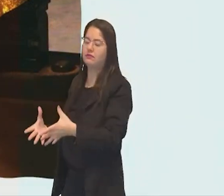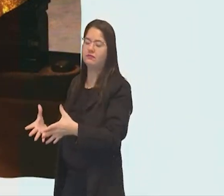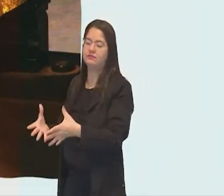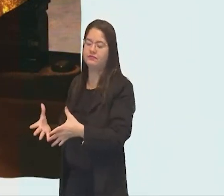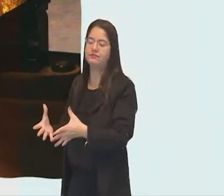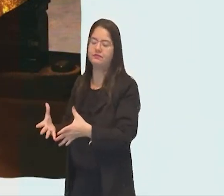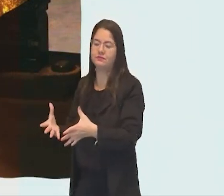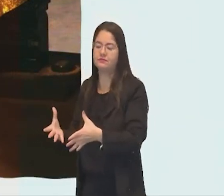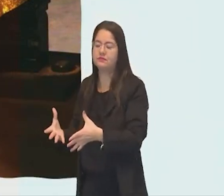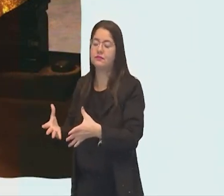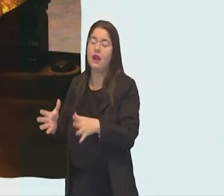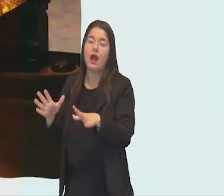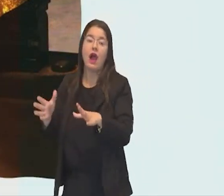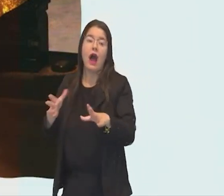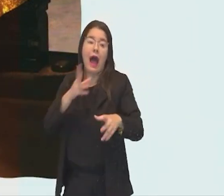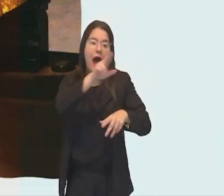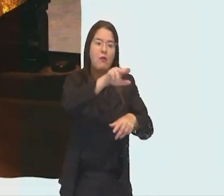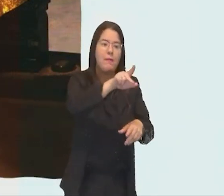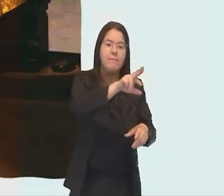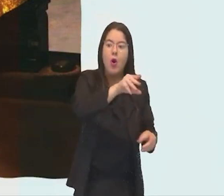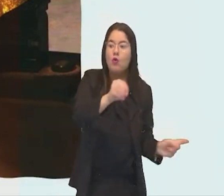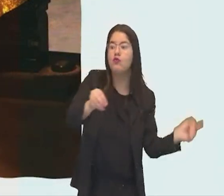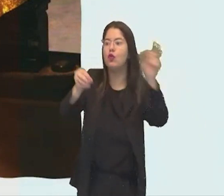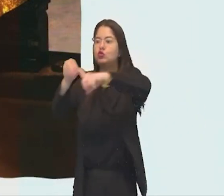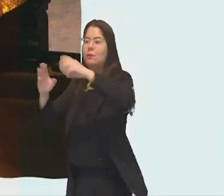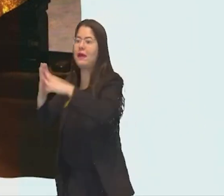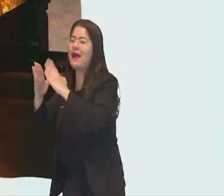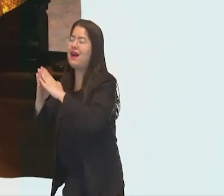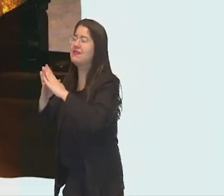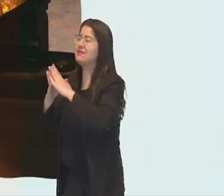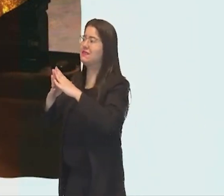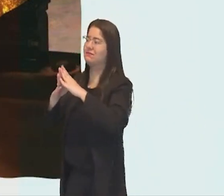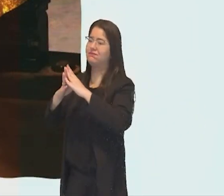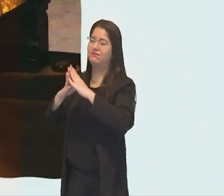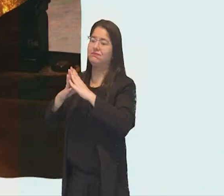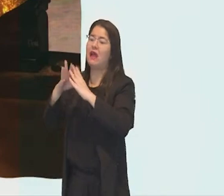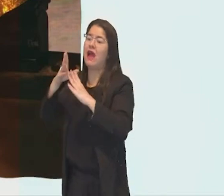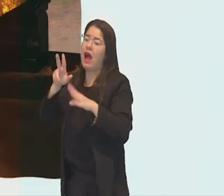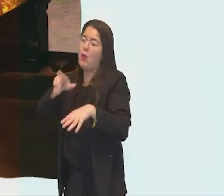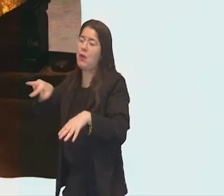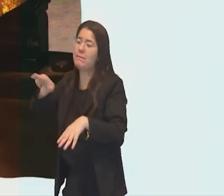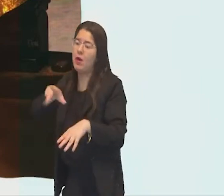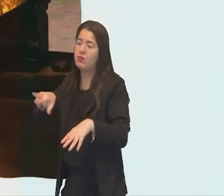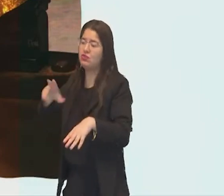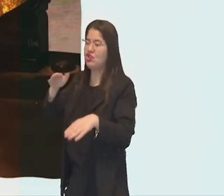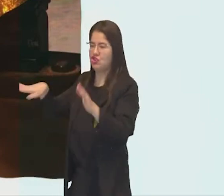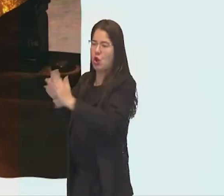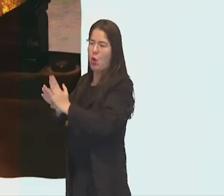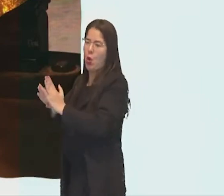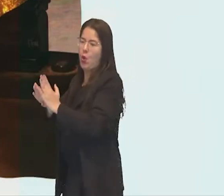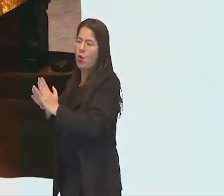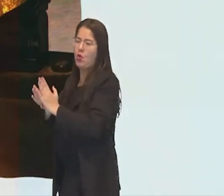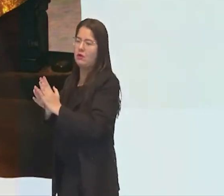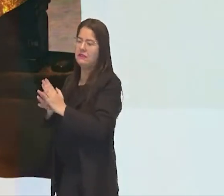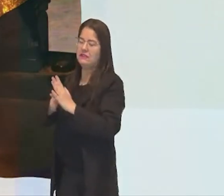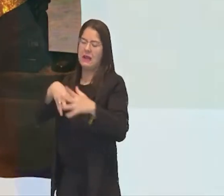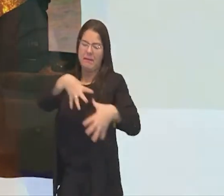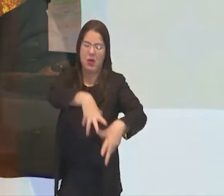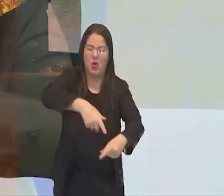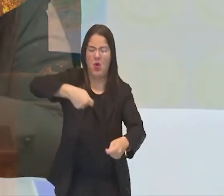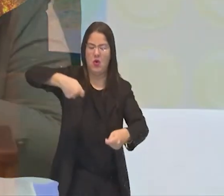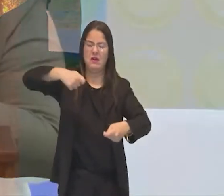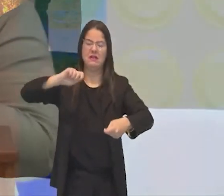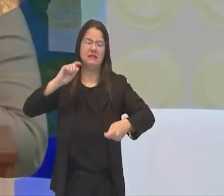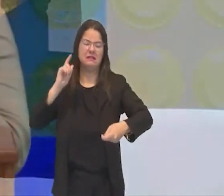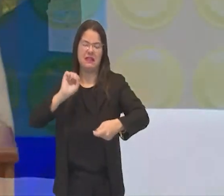pai e falaram: pai, com a túnica dele lá cheia de sangue, mataram um animal, melaram a túnica no sangue,